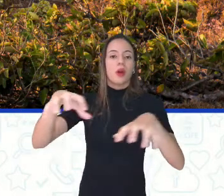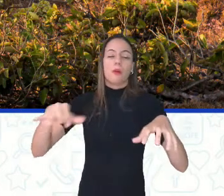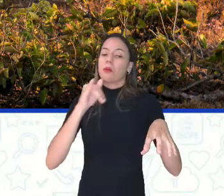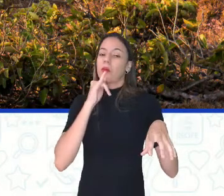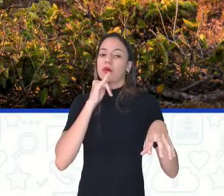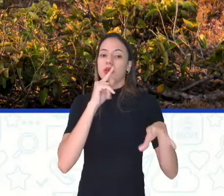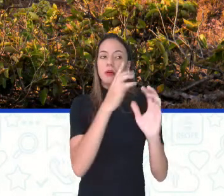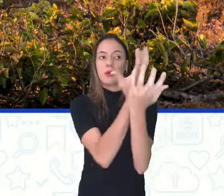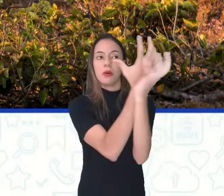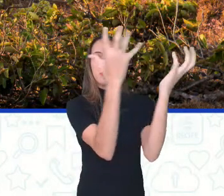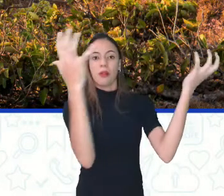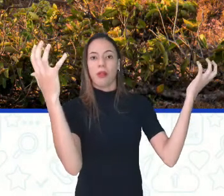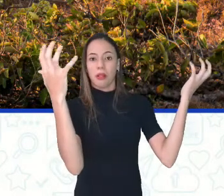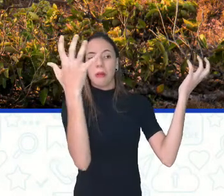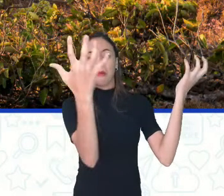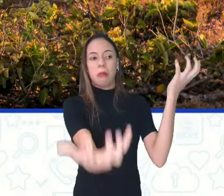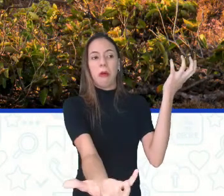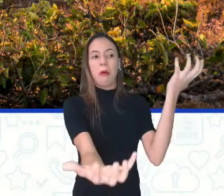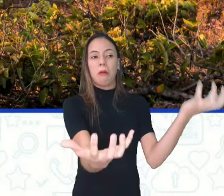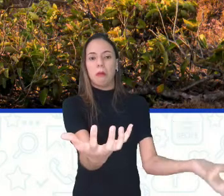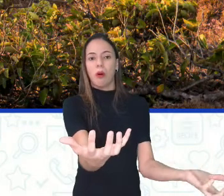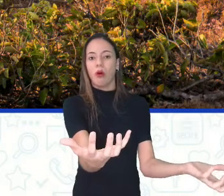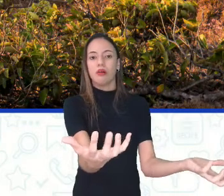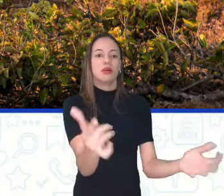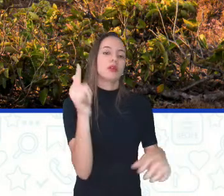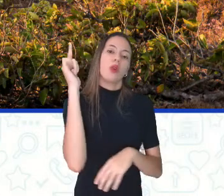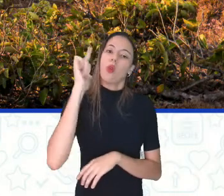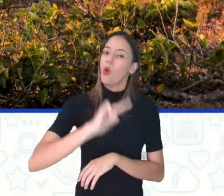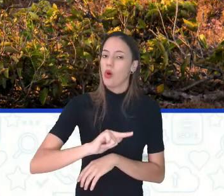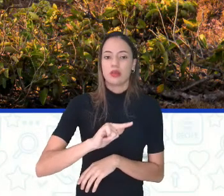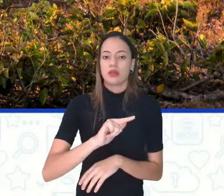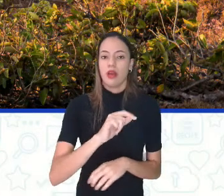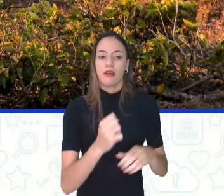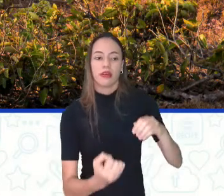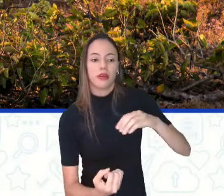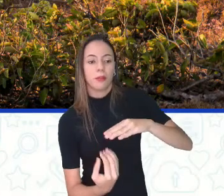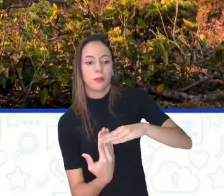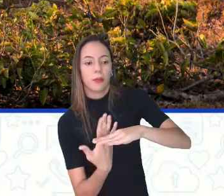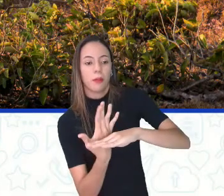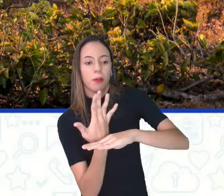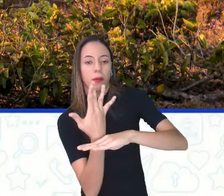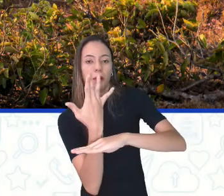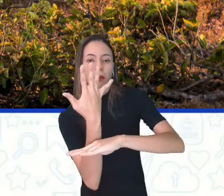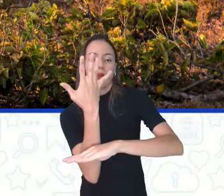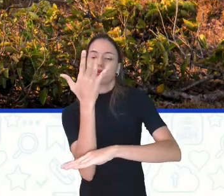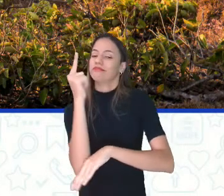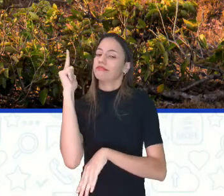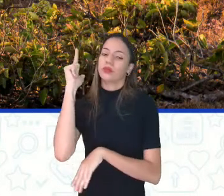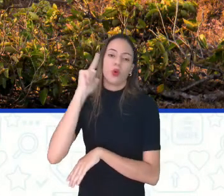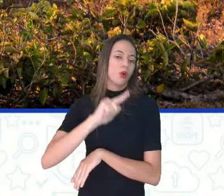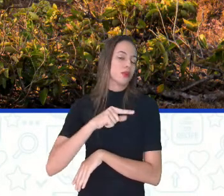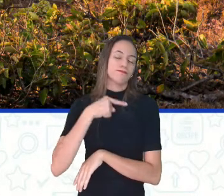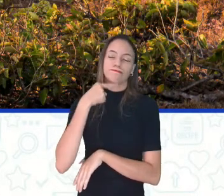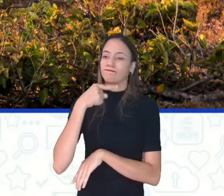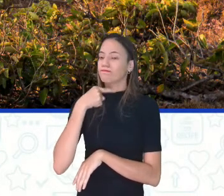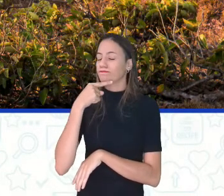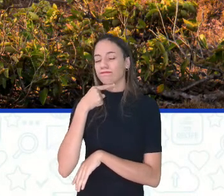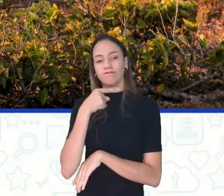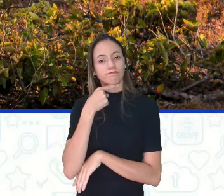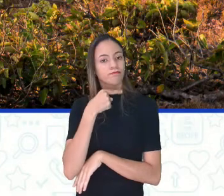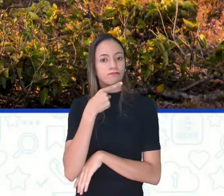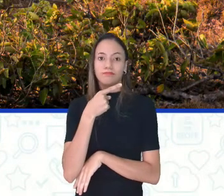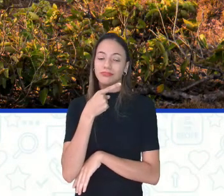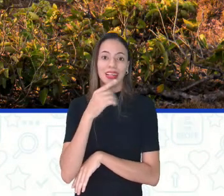mata retirada de caatinga, ela não retorna, ela não consegue voltar, né? Não cresce tão